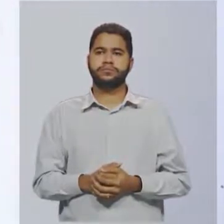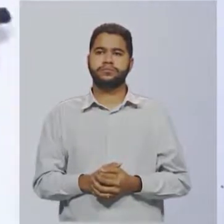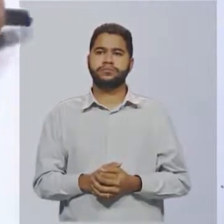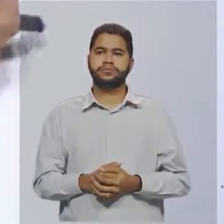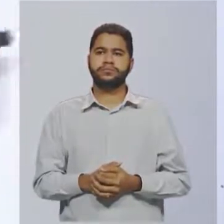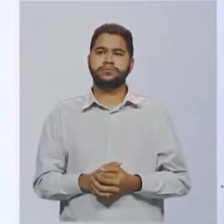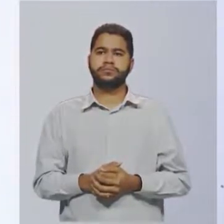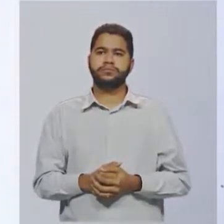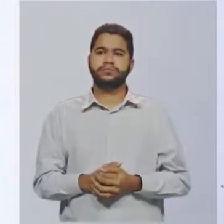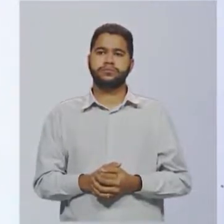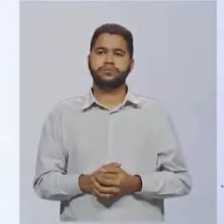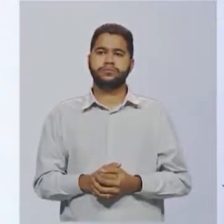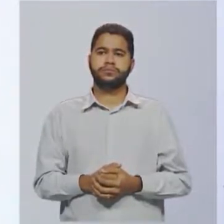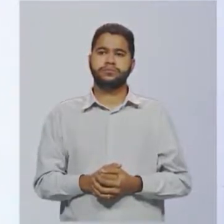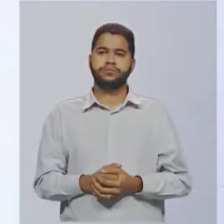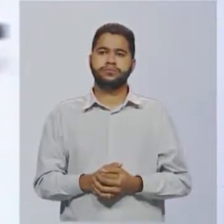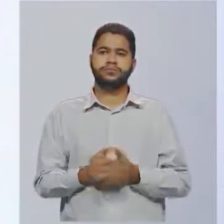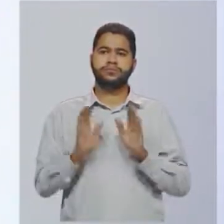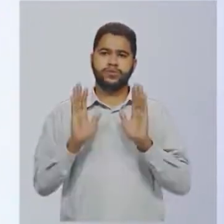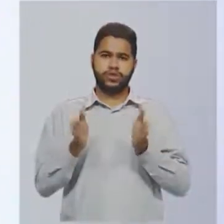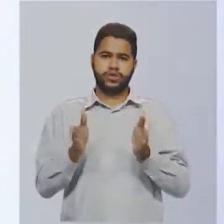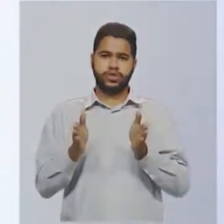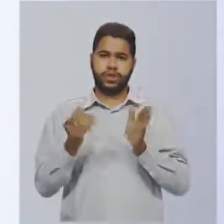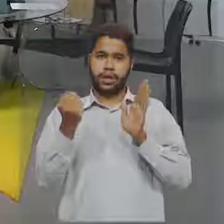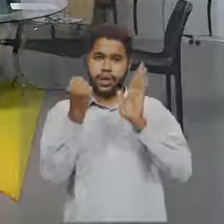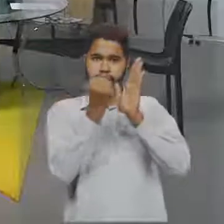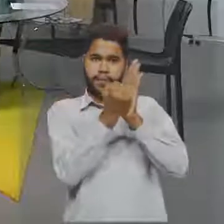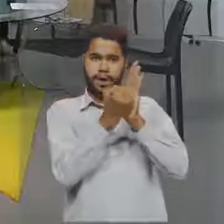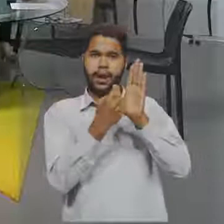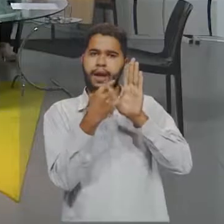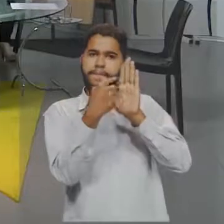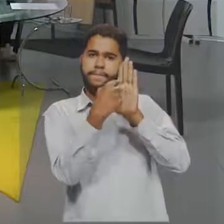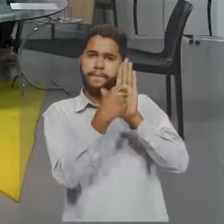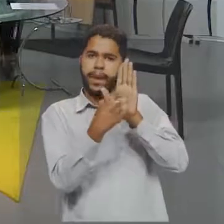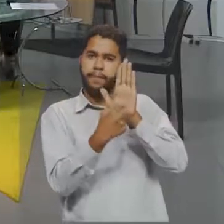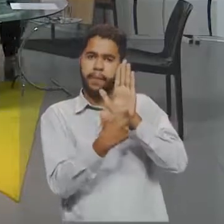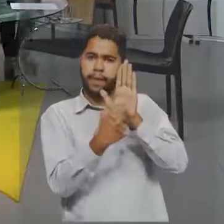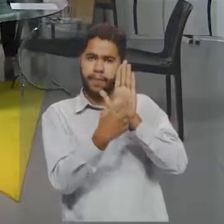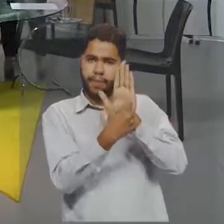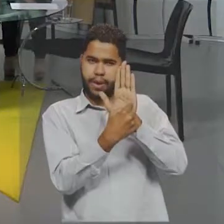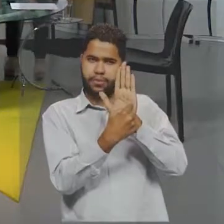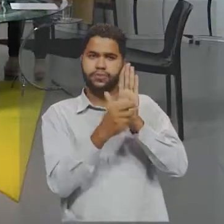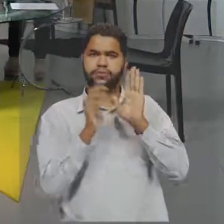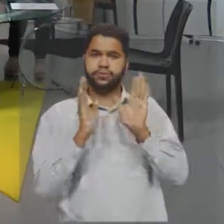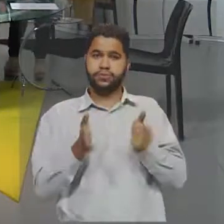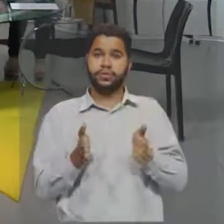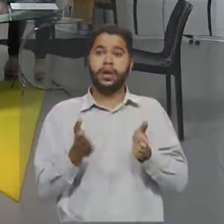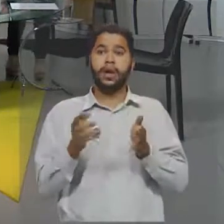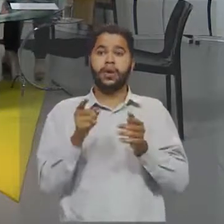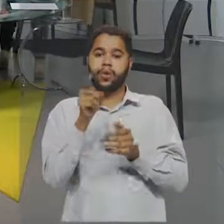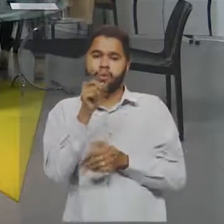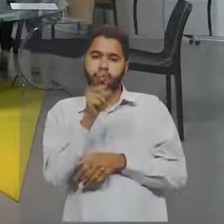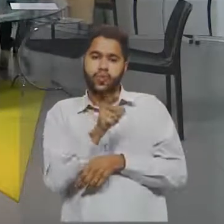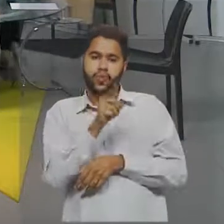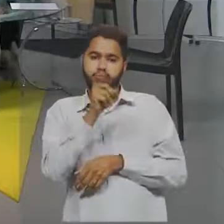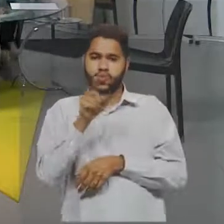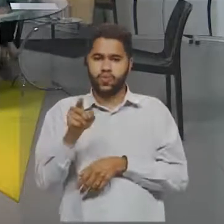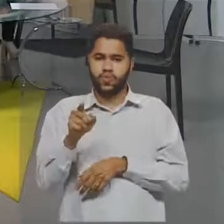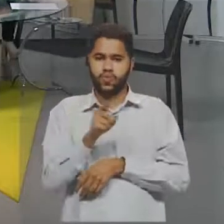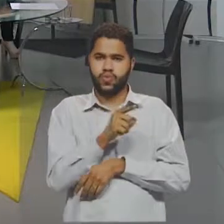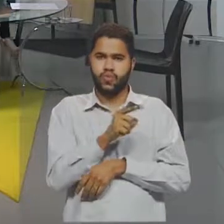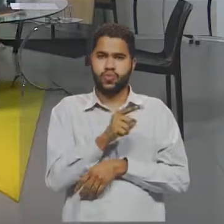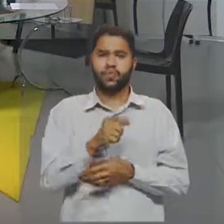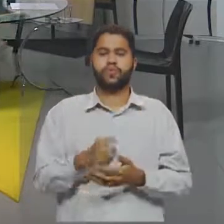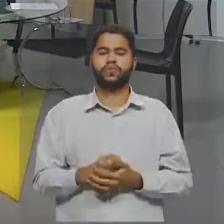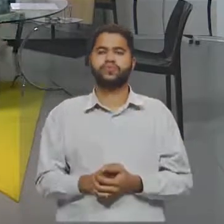Aí, eu já tenho as marcas do meu ângulo. Aí, é só ligar, né,